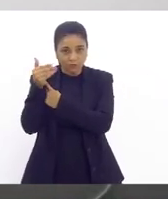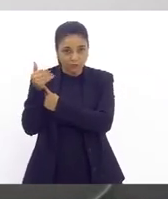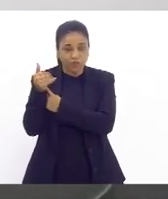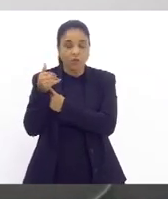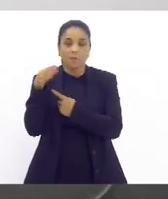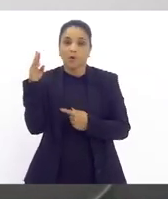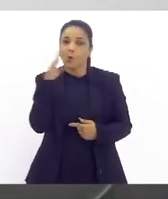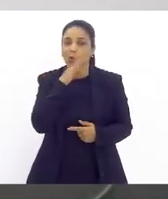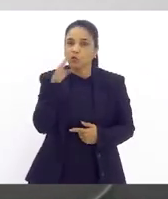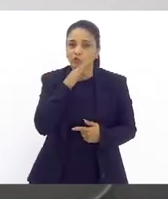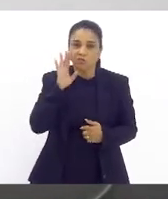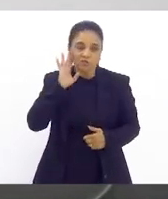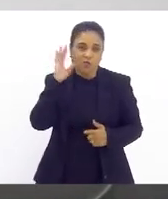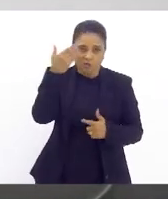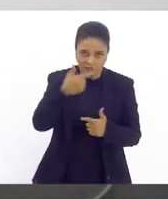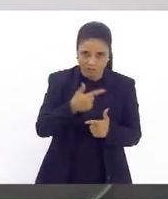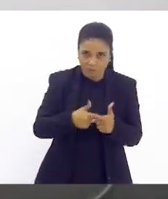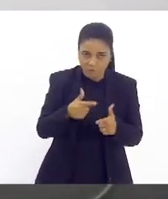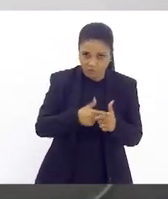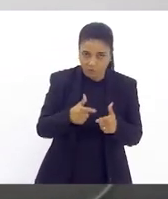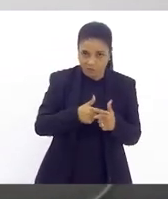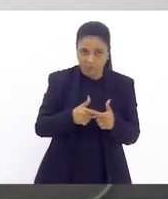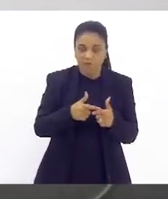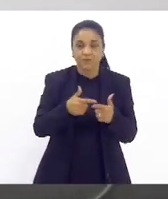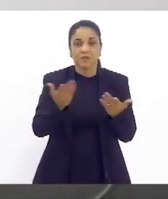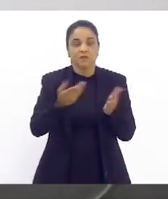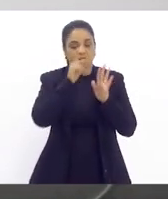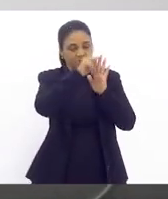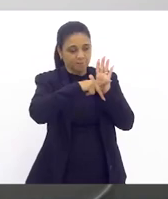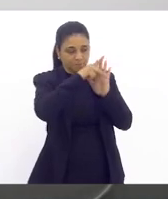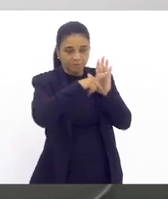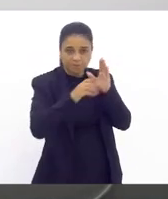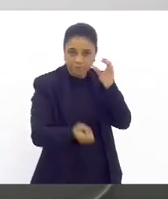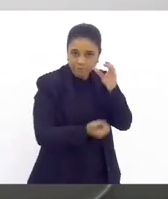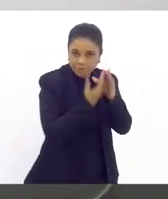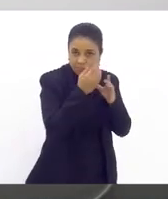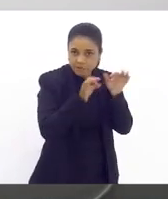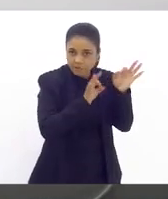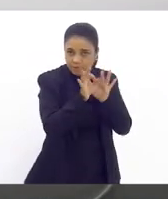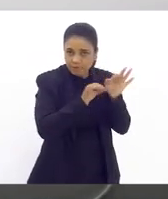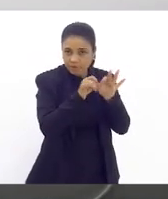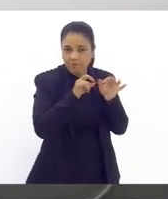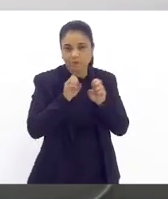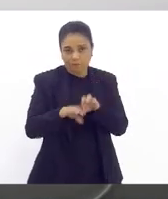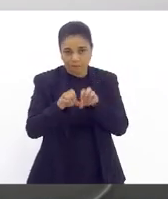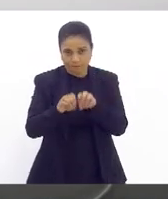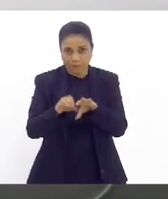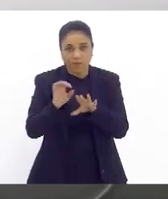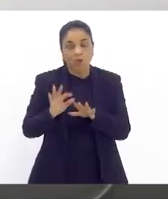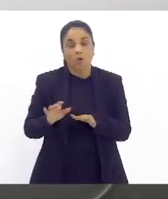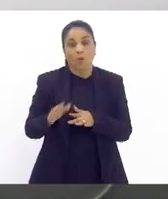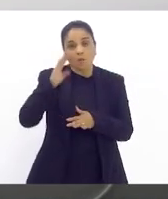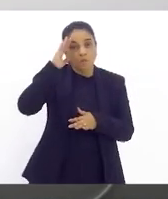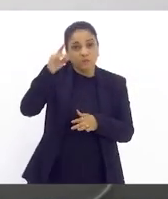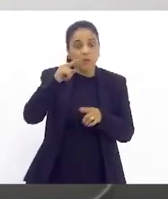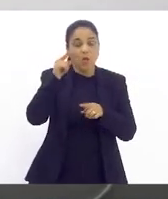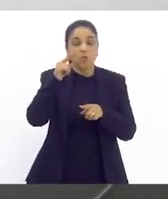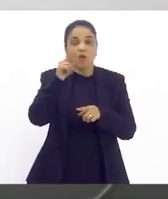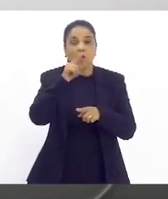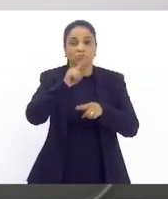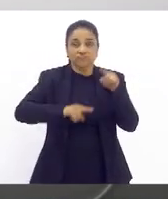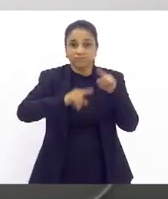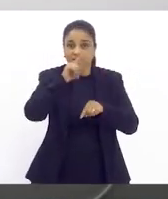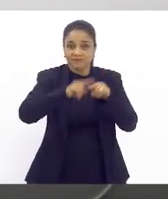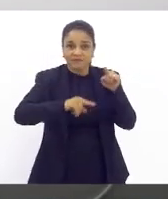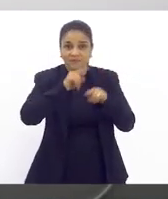urgências aqui principalmente com esse plano Estadual da Educação como foi mencionada aqui é um instrumento de planejamento democrático